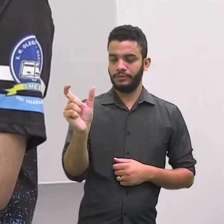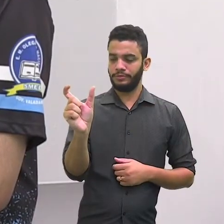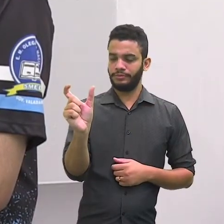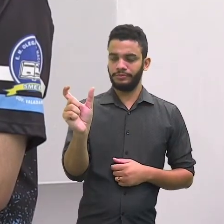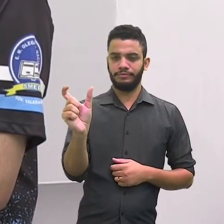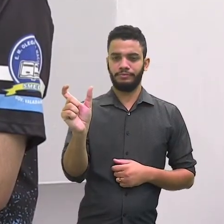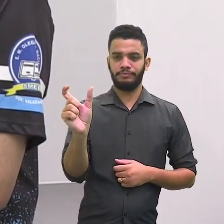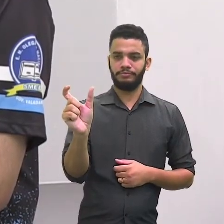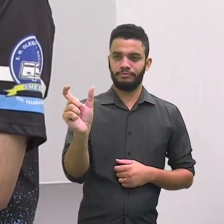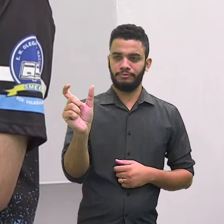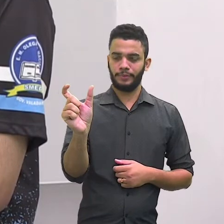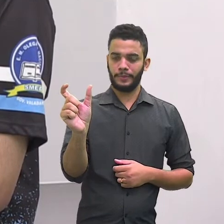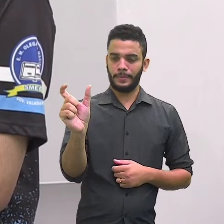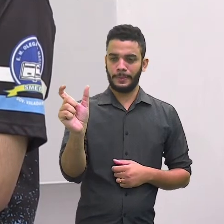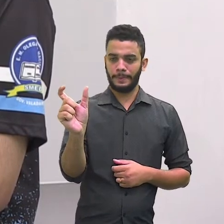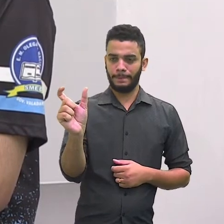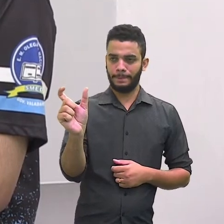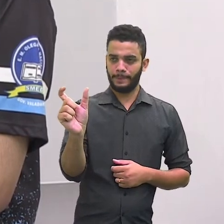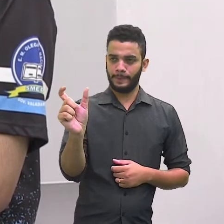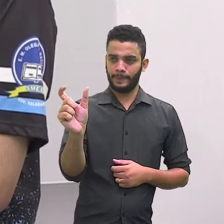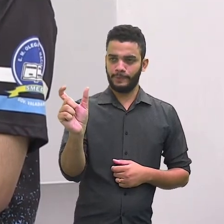Sua palavra é